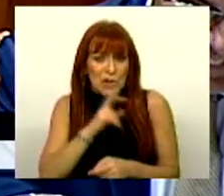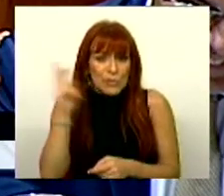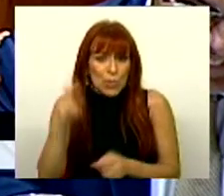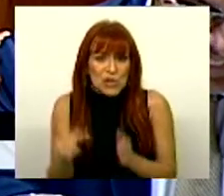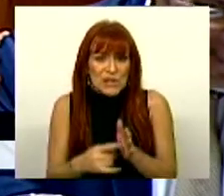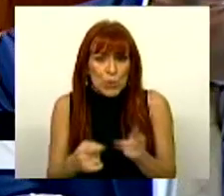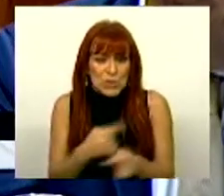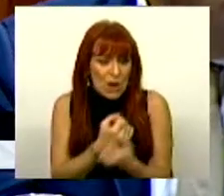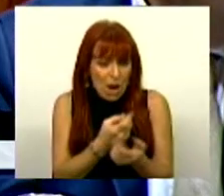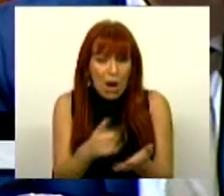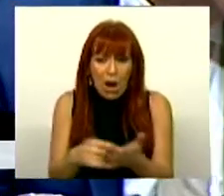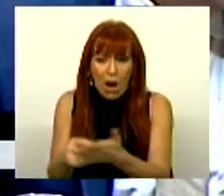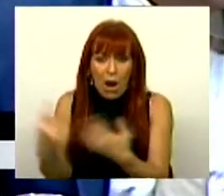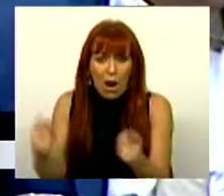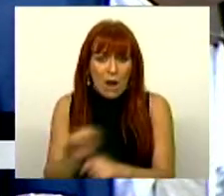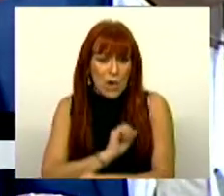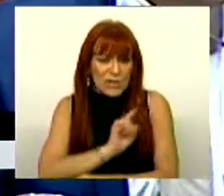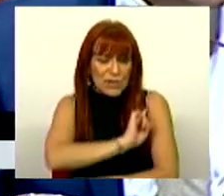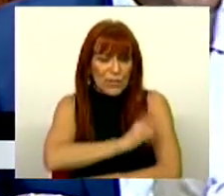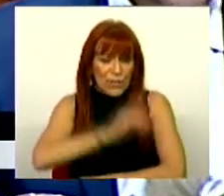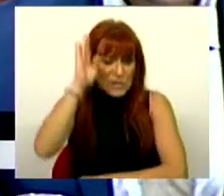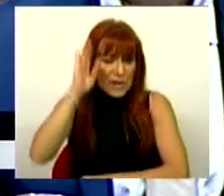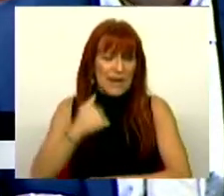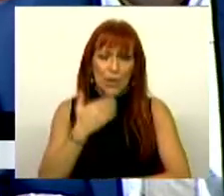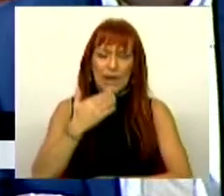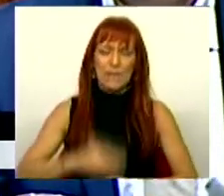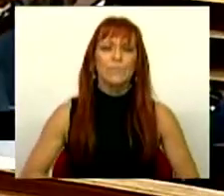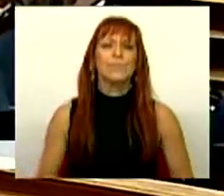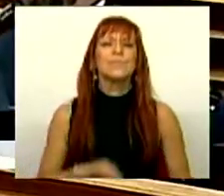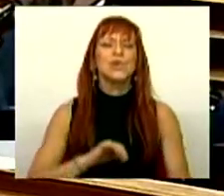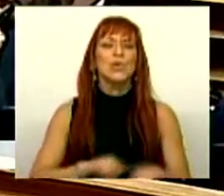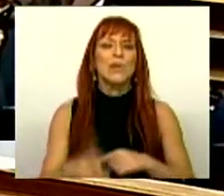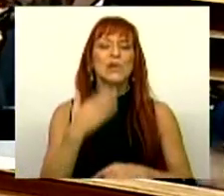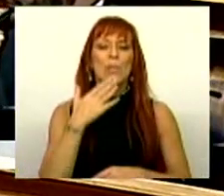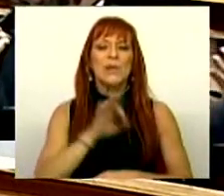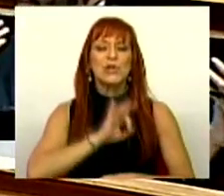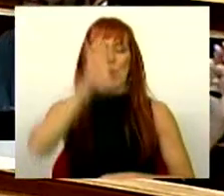necessidades efetivas das nossas Forças Armadas. Muito obrigado, Sr. Deputado. Obrigado, Sr. Primeiro-Ministro.